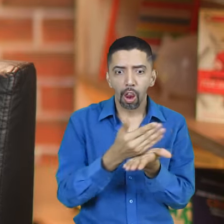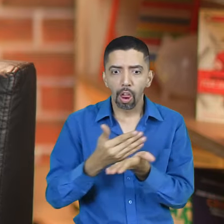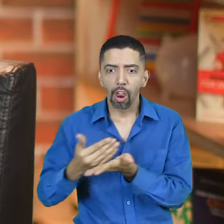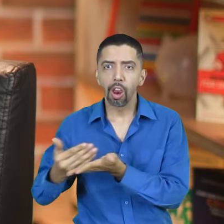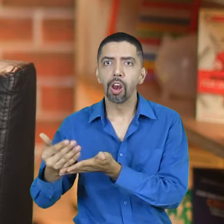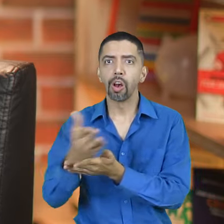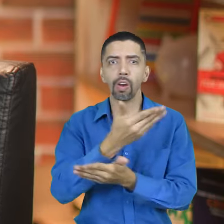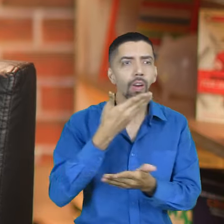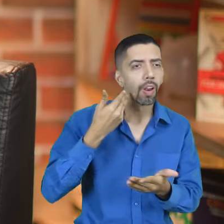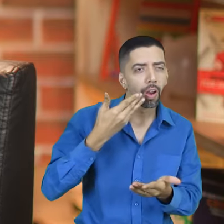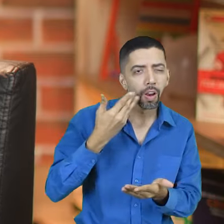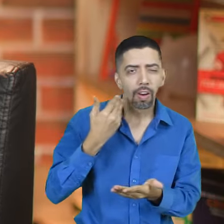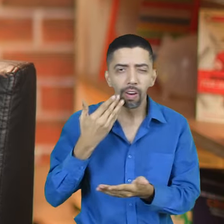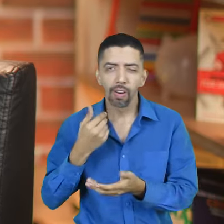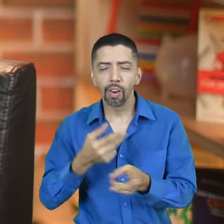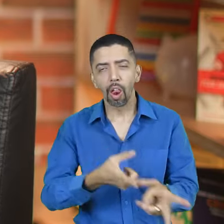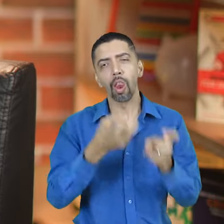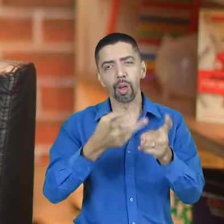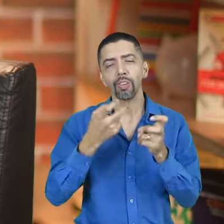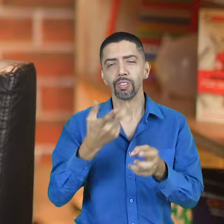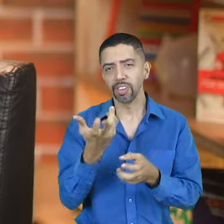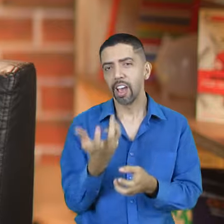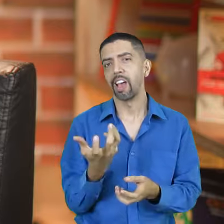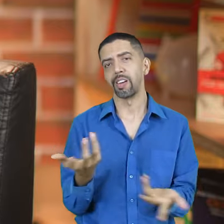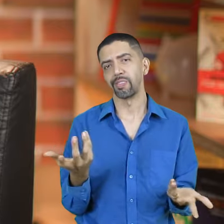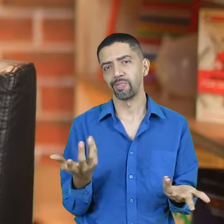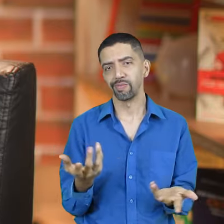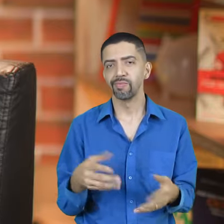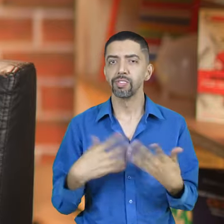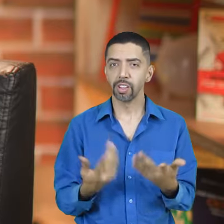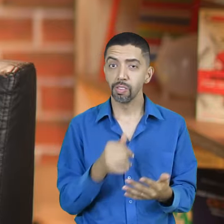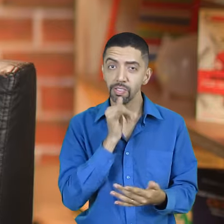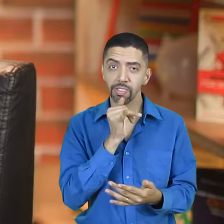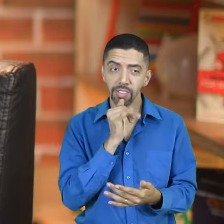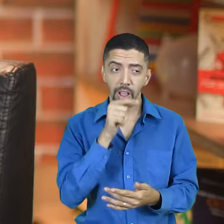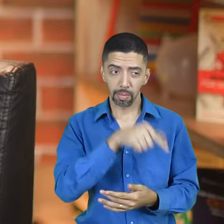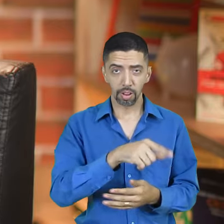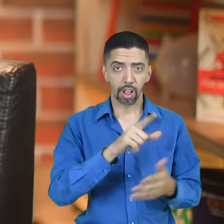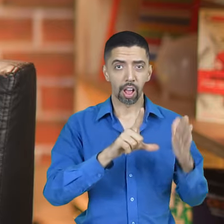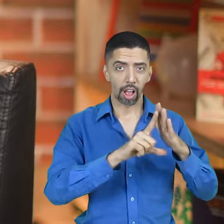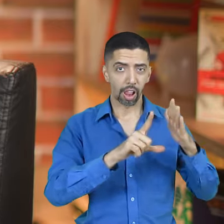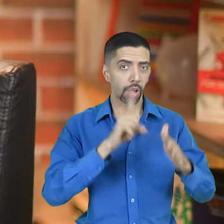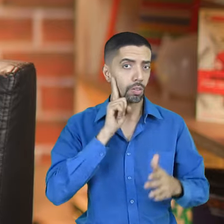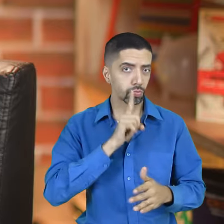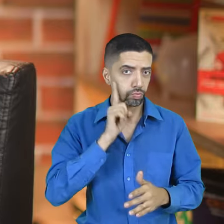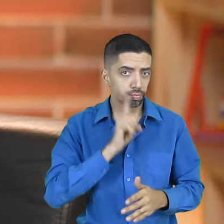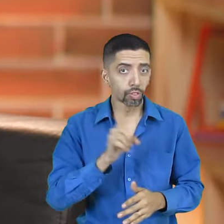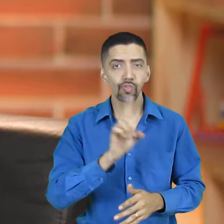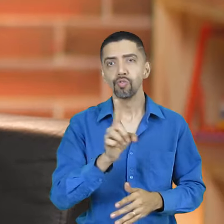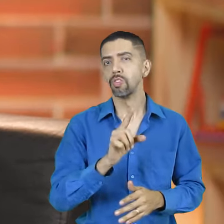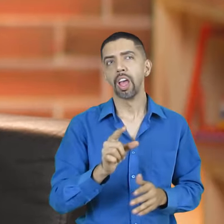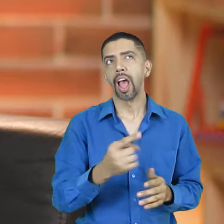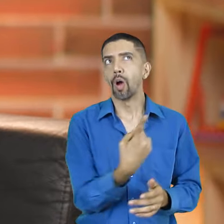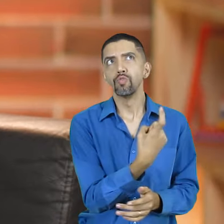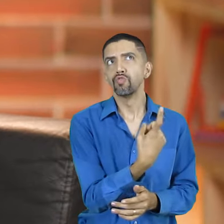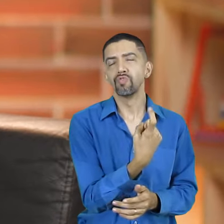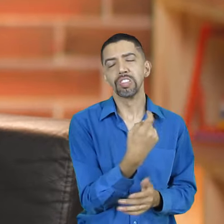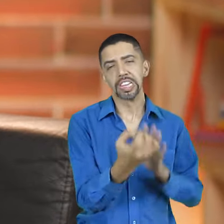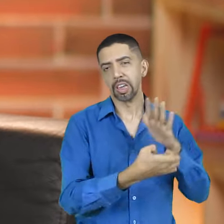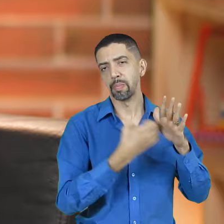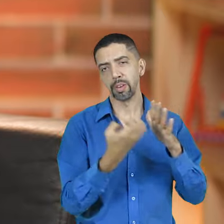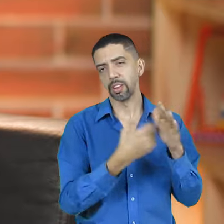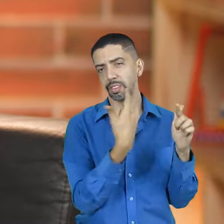é a primeira e não será a última empresa a ter problemas financeiros. Aliás, você é